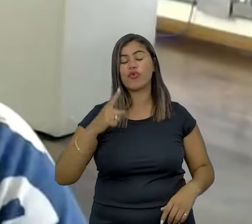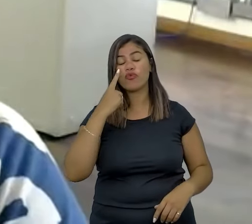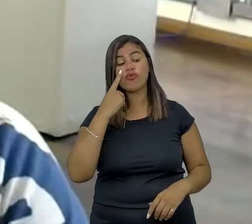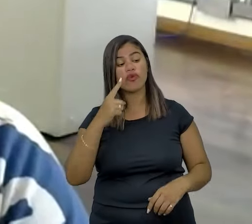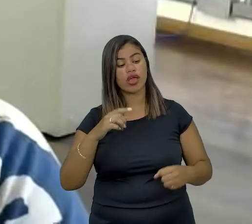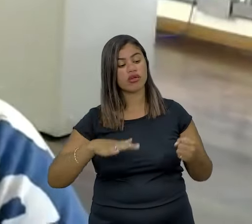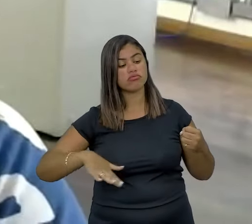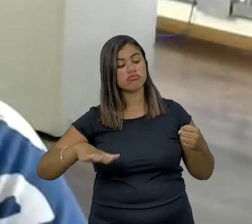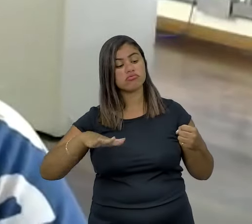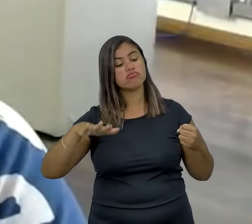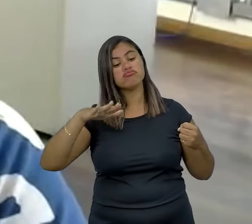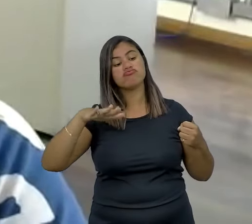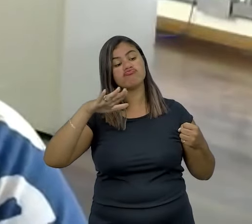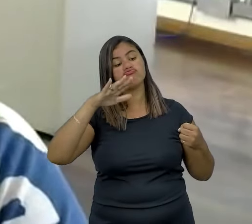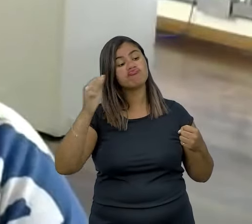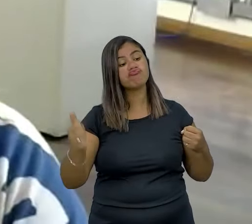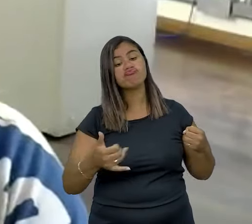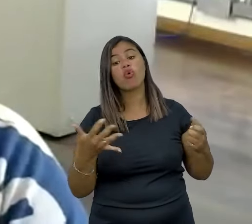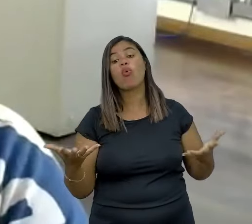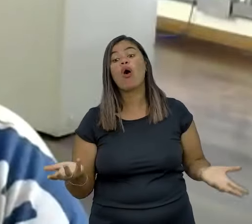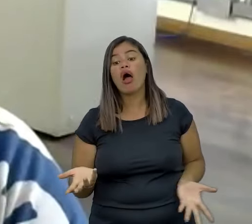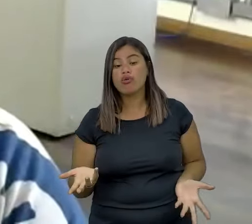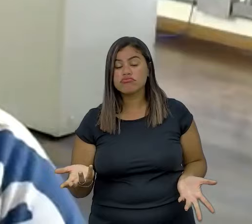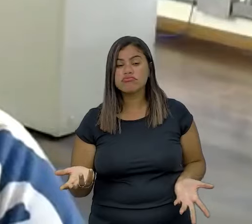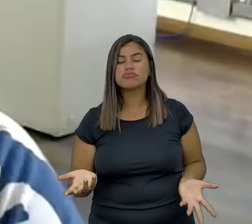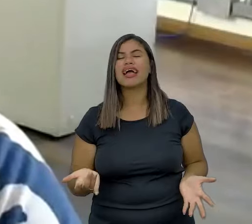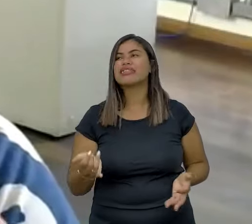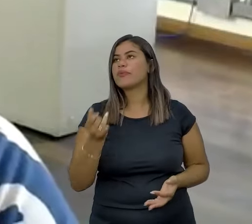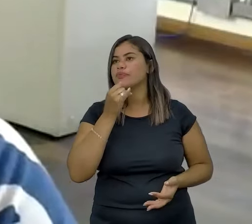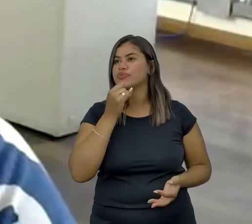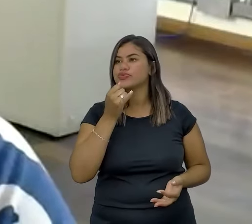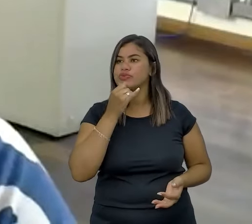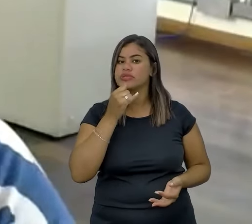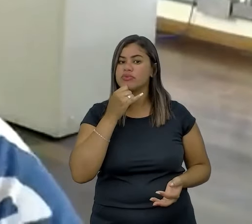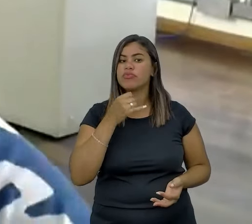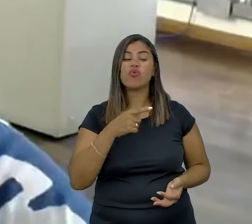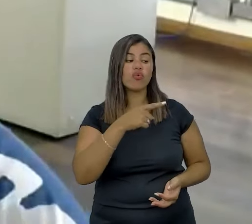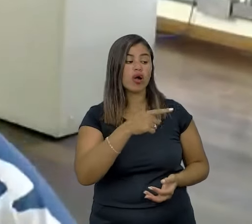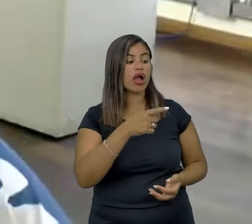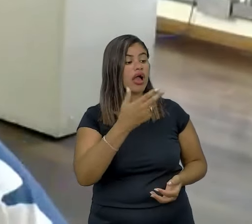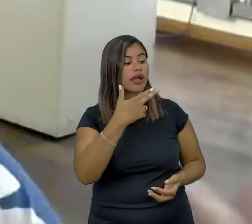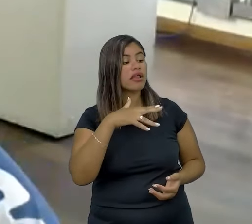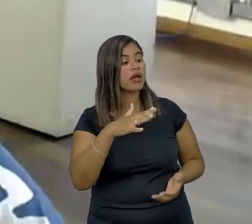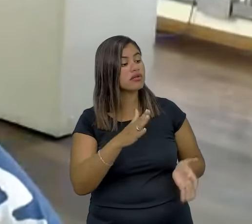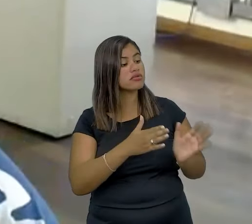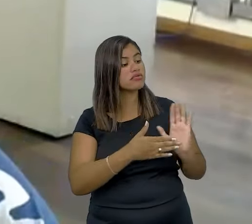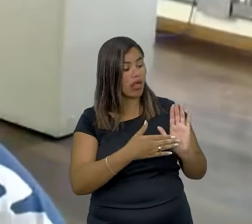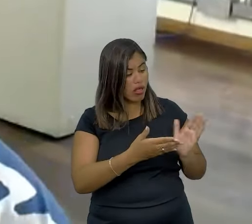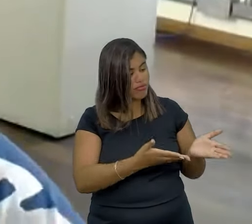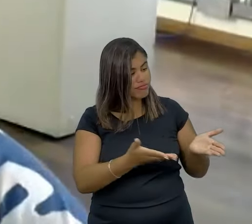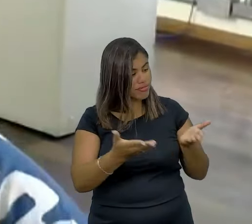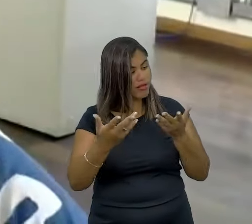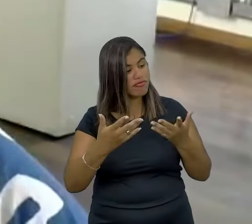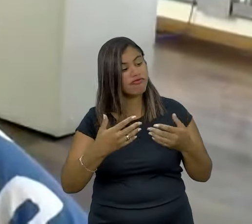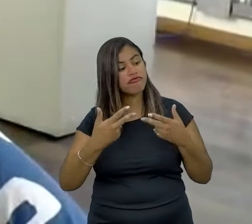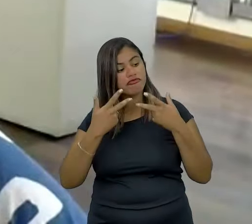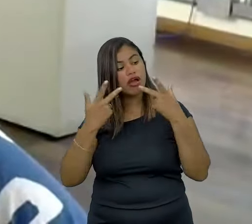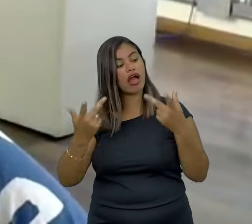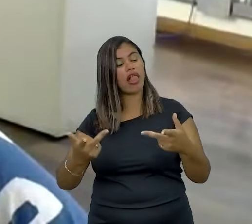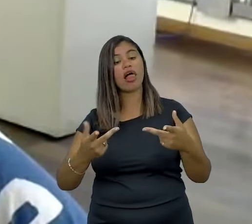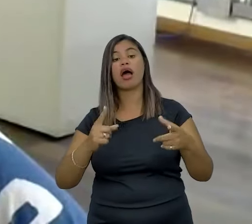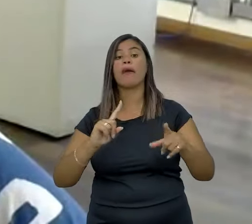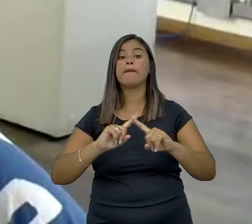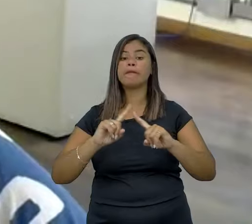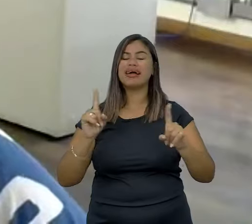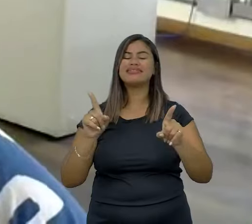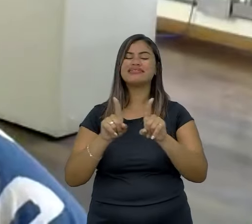as crianças já estão, né? Então, propor situações de recitação, mas também aquelas que propõem